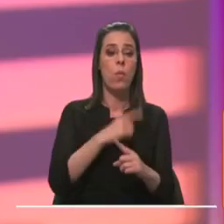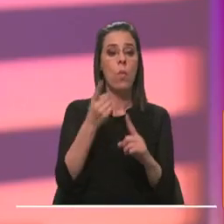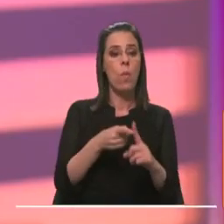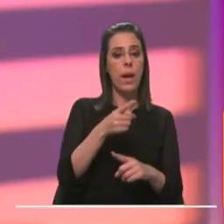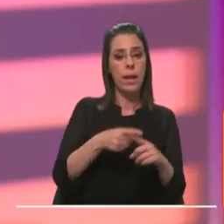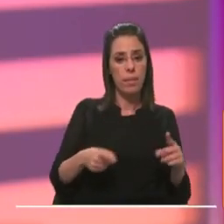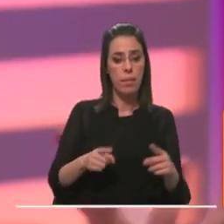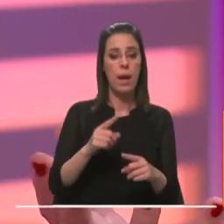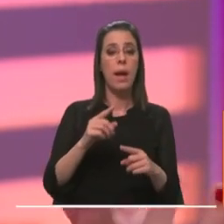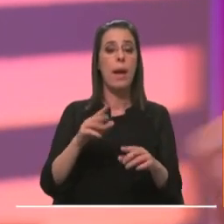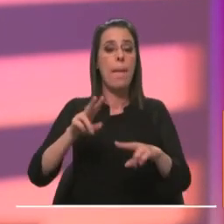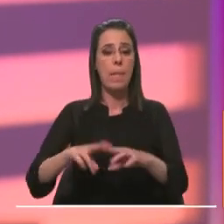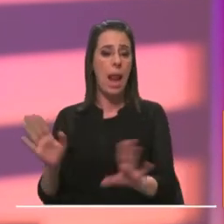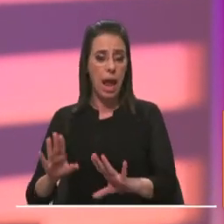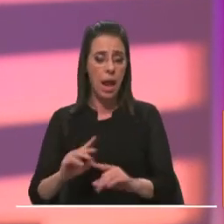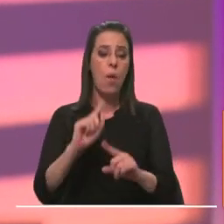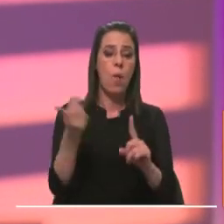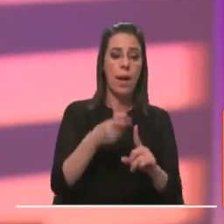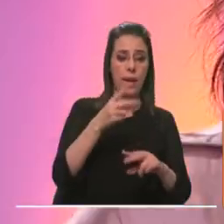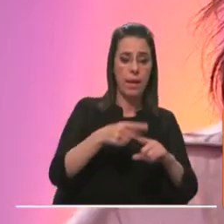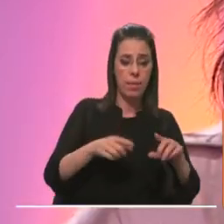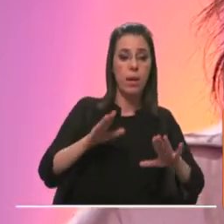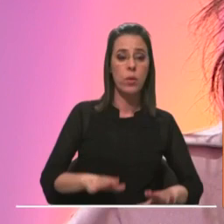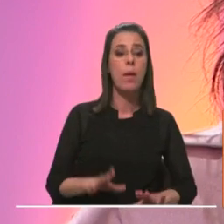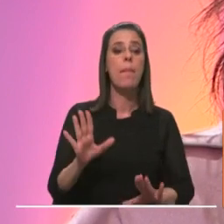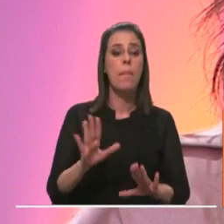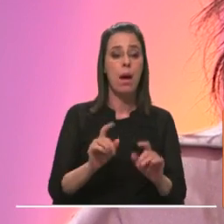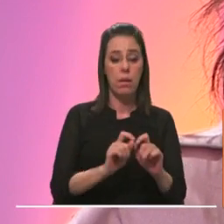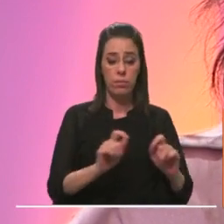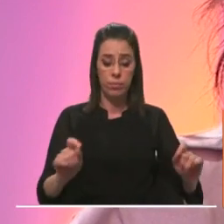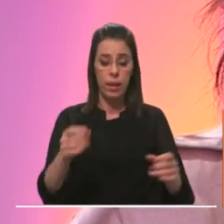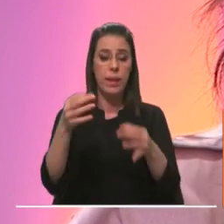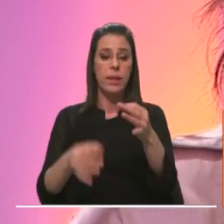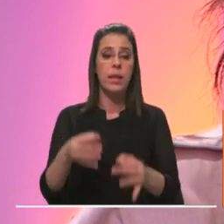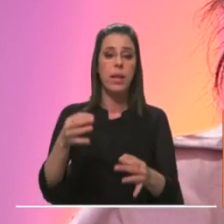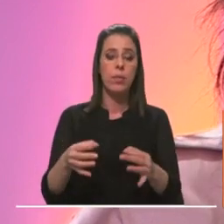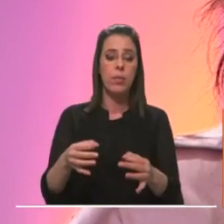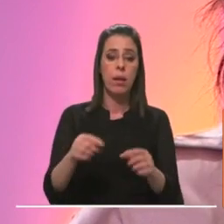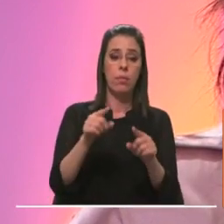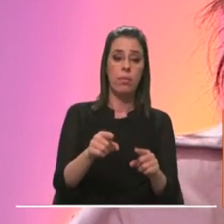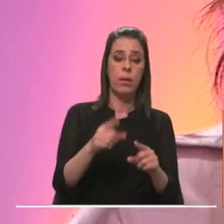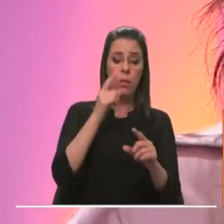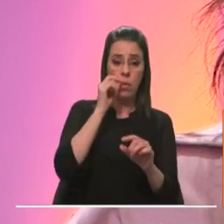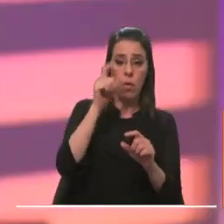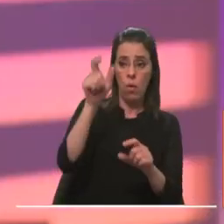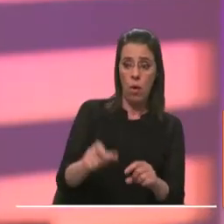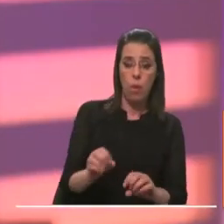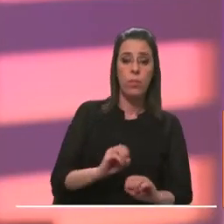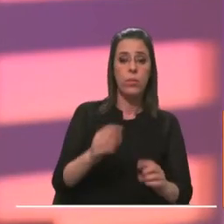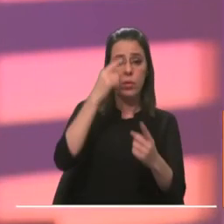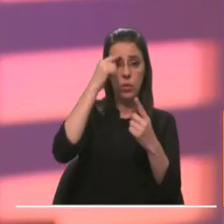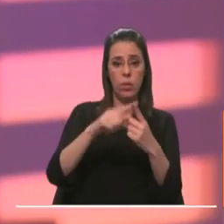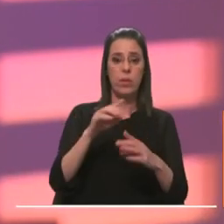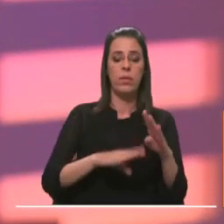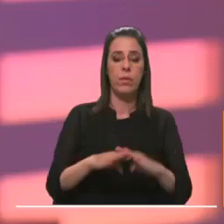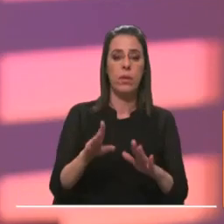de um ano e meio de pena suspensa. De qualquer das maneiras, durante o processo no tribunal, pacificou que este homem não teve intenção de fazer